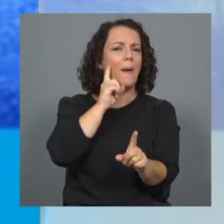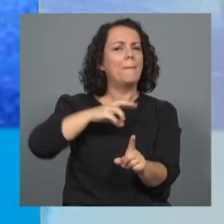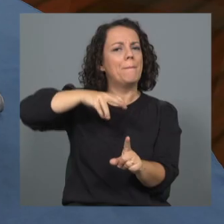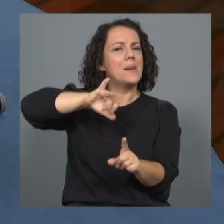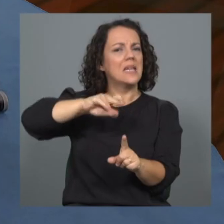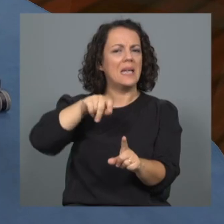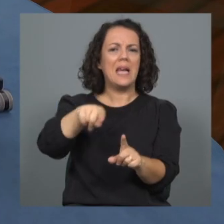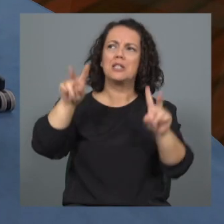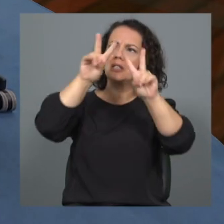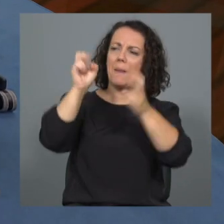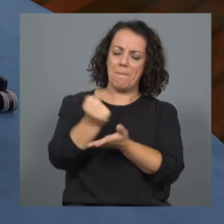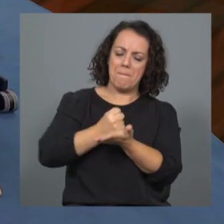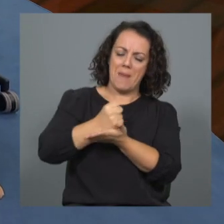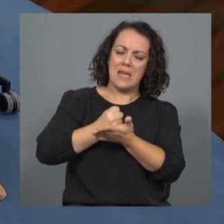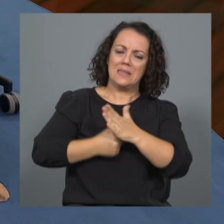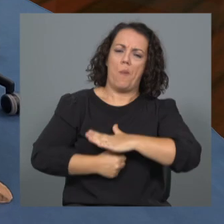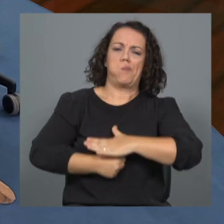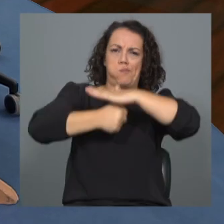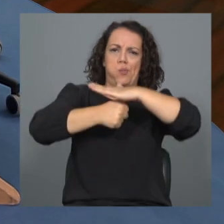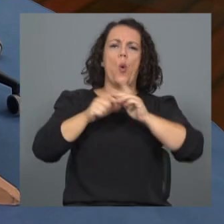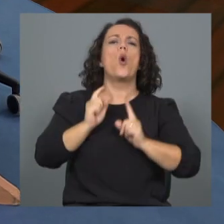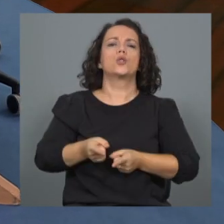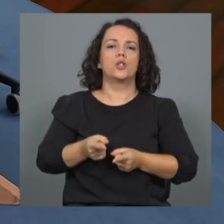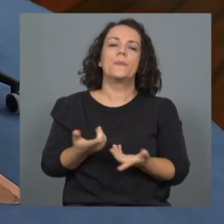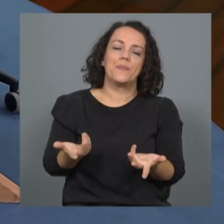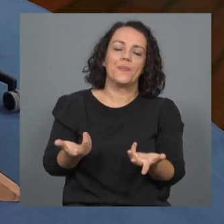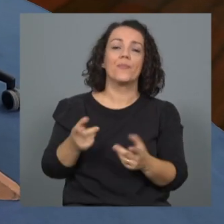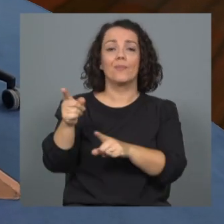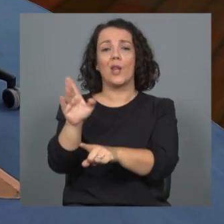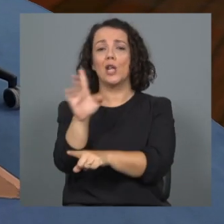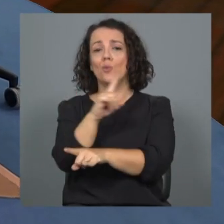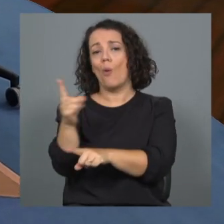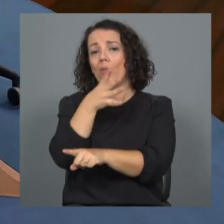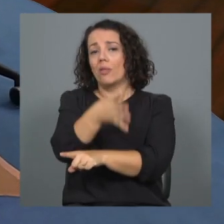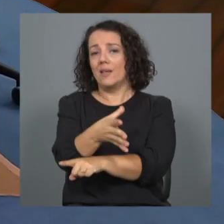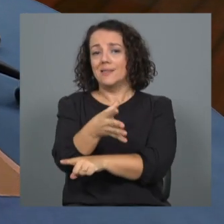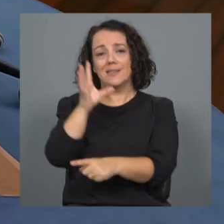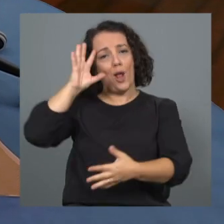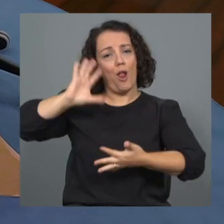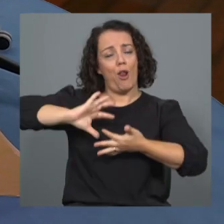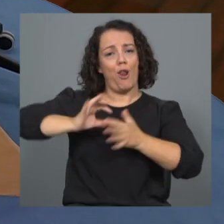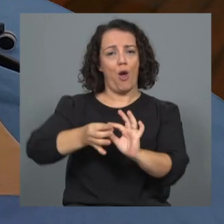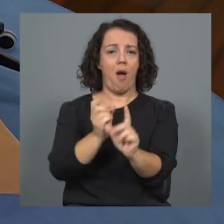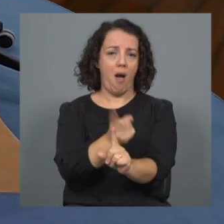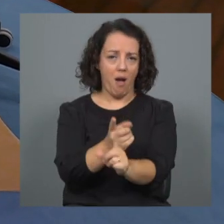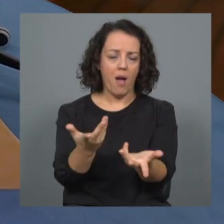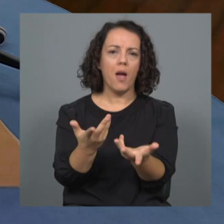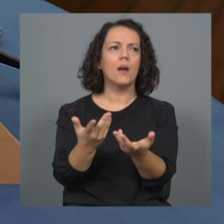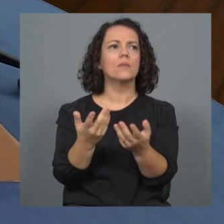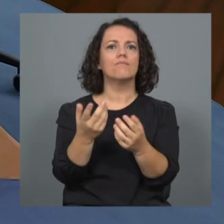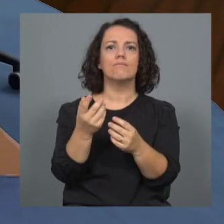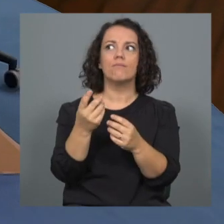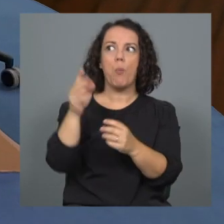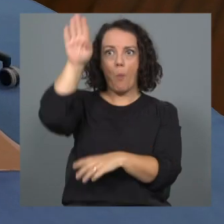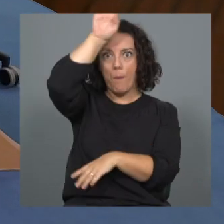é, exatamente tentar dar um passo na direção daquilo que o João acabou de dizer, não é? Ou seja, responder a este desafio que o